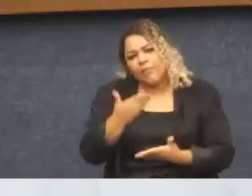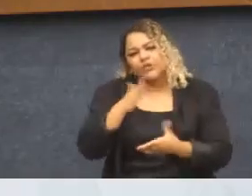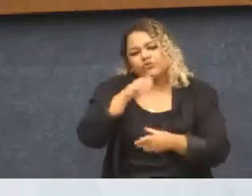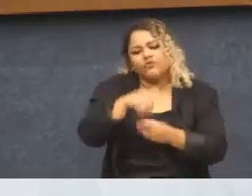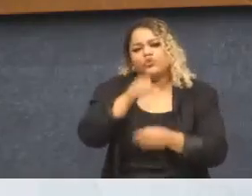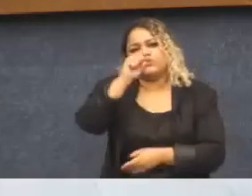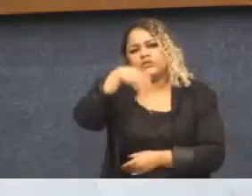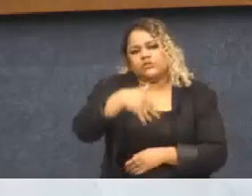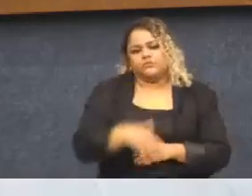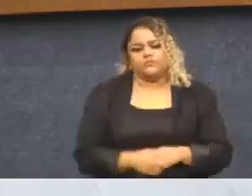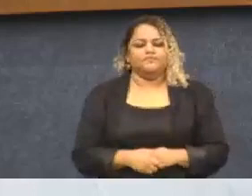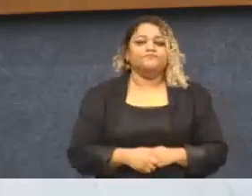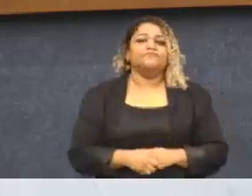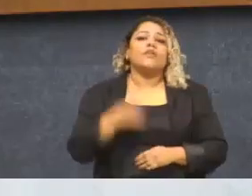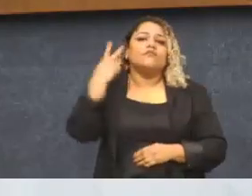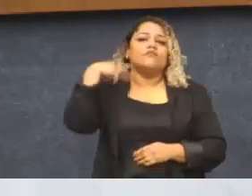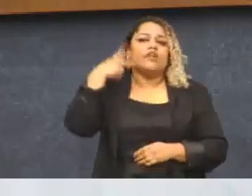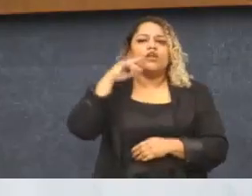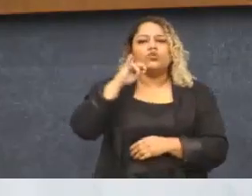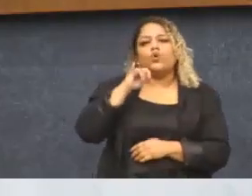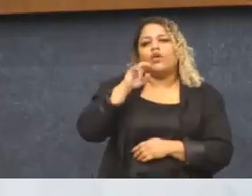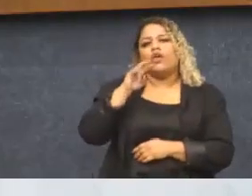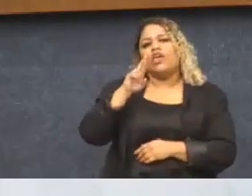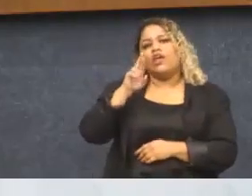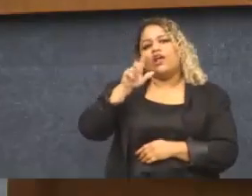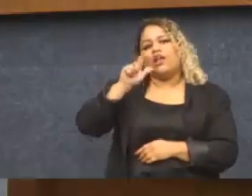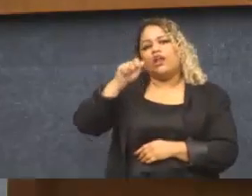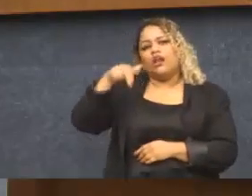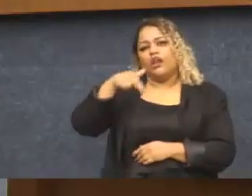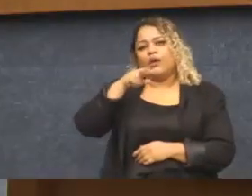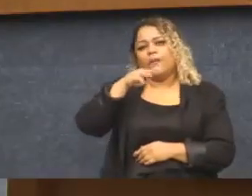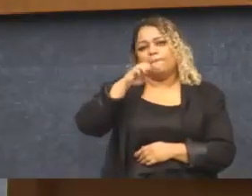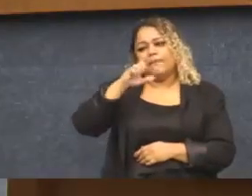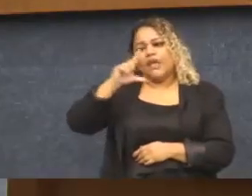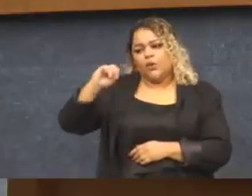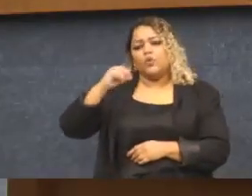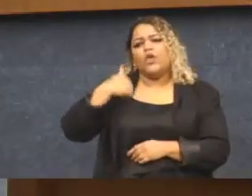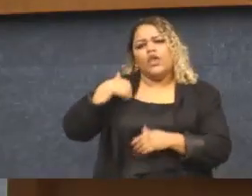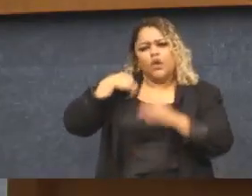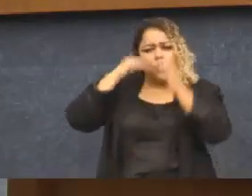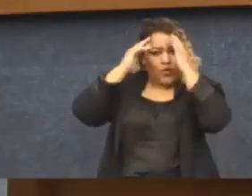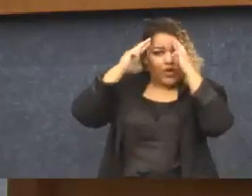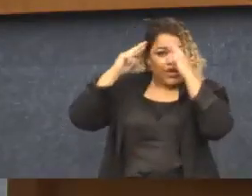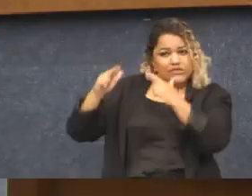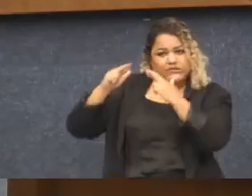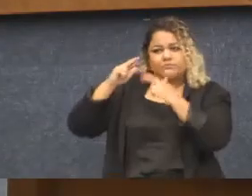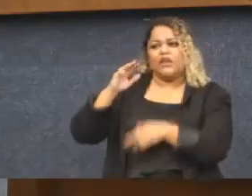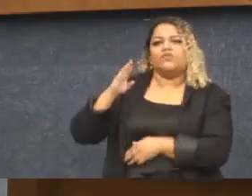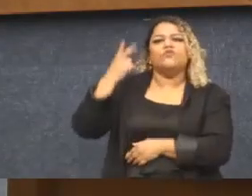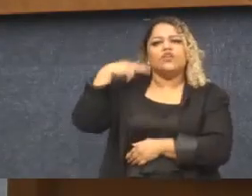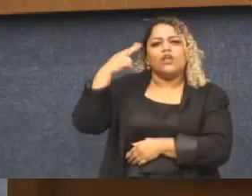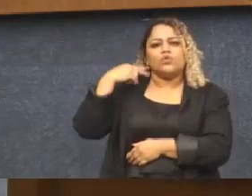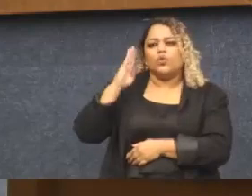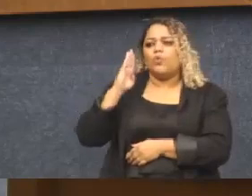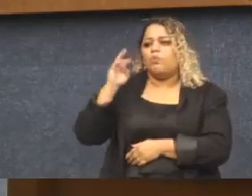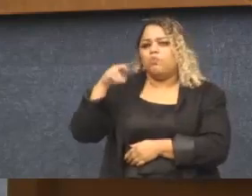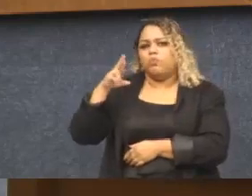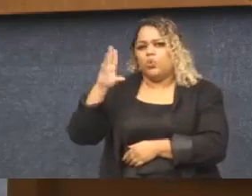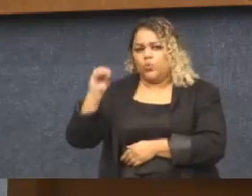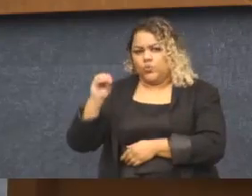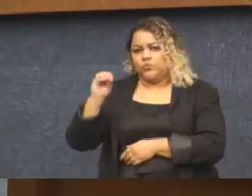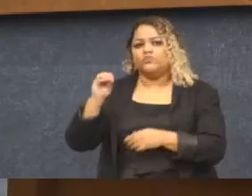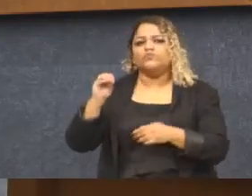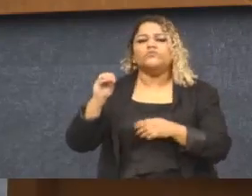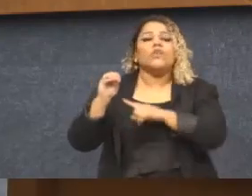encaminhar. Bom, com todo o respeito que eu tenho ao vereador Bruno Miranda, o projeto ele é